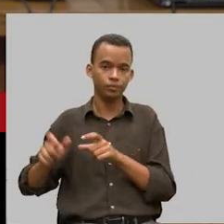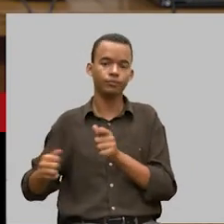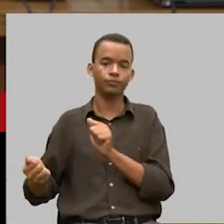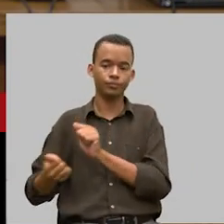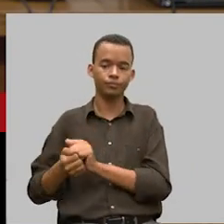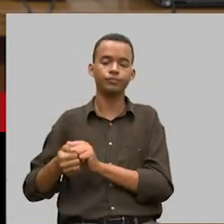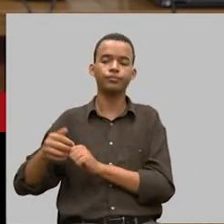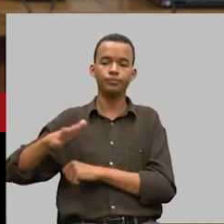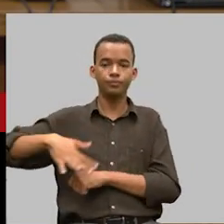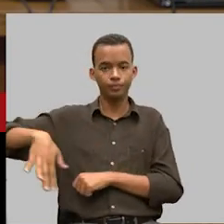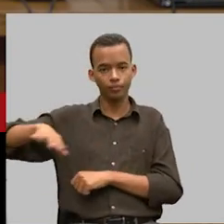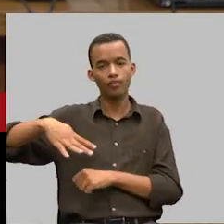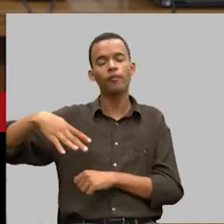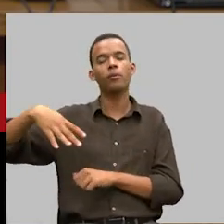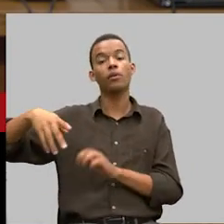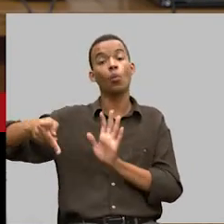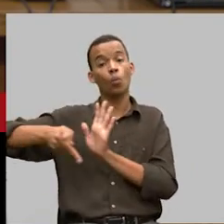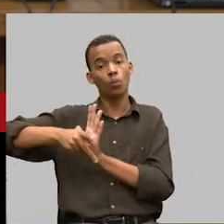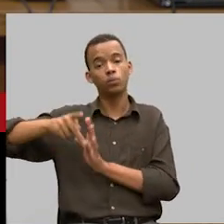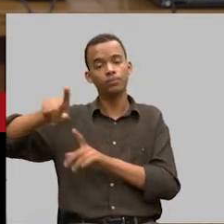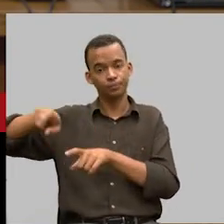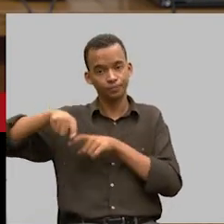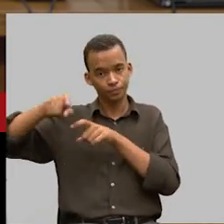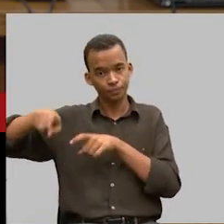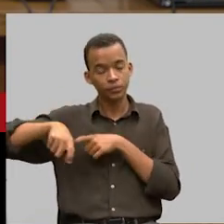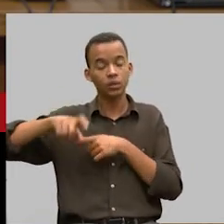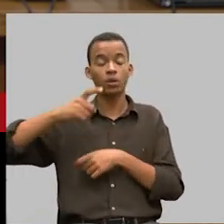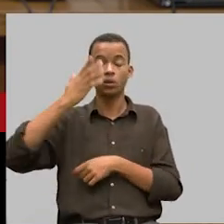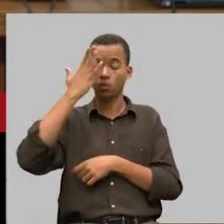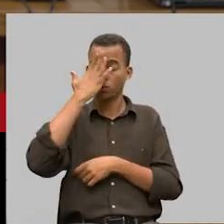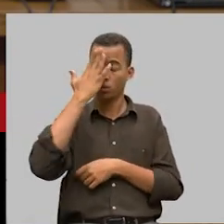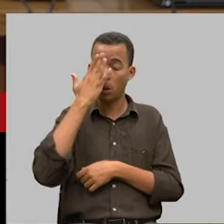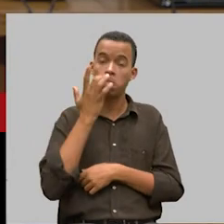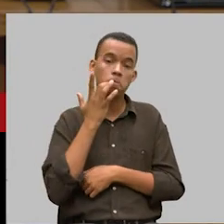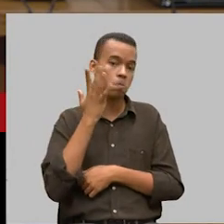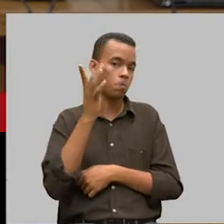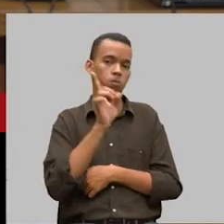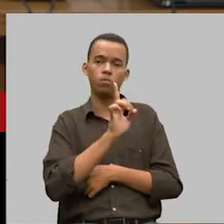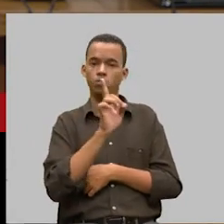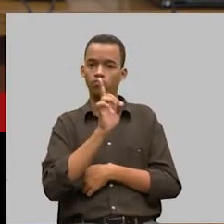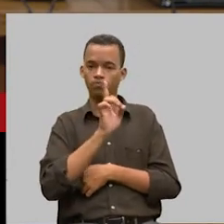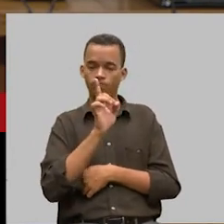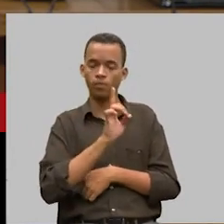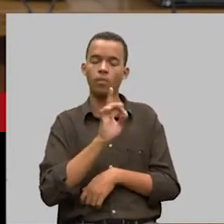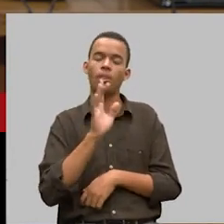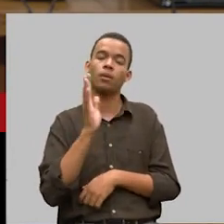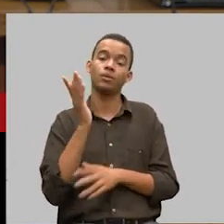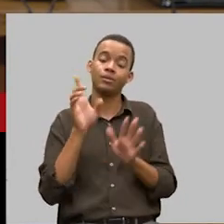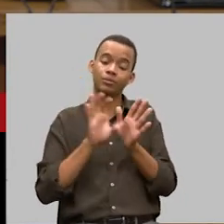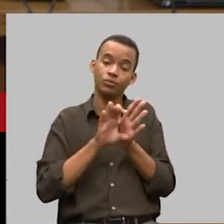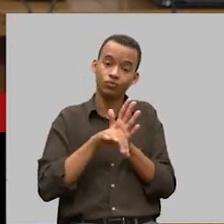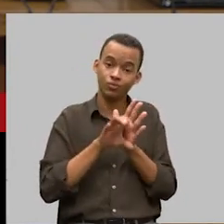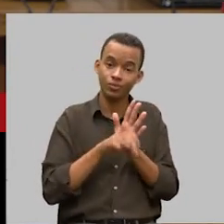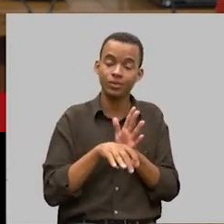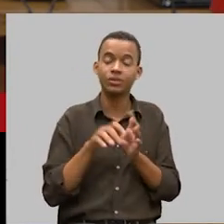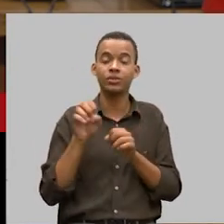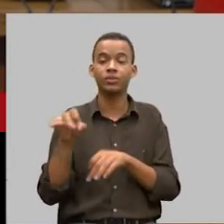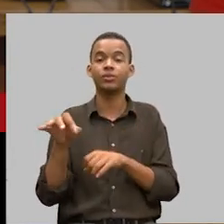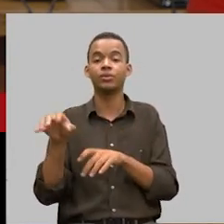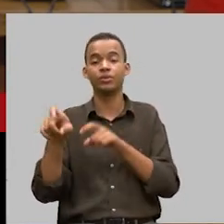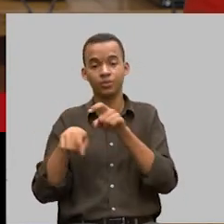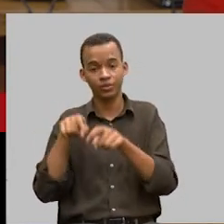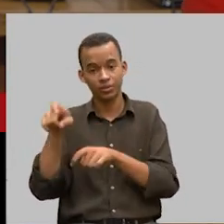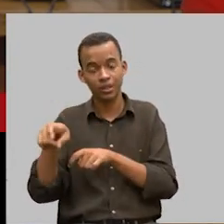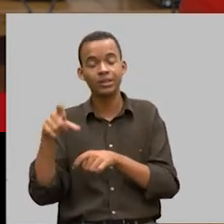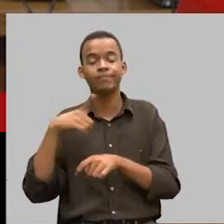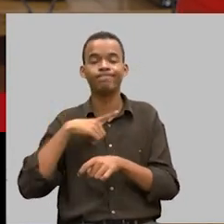territoris sabemos que esta tarefa não é fácil sabemos que o conceito de educação do campo ele é permeado por contradições